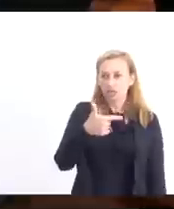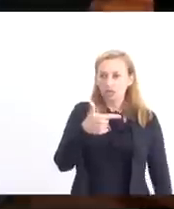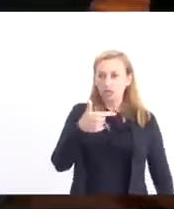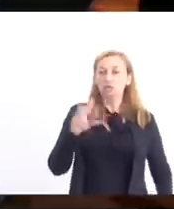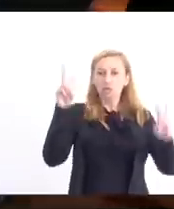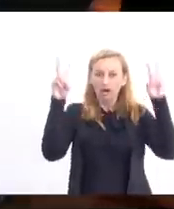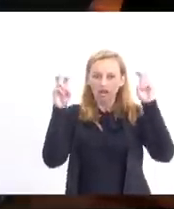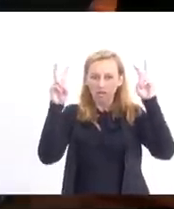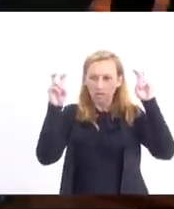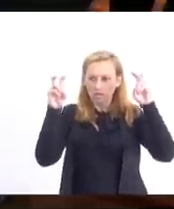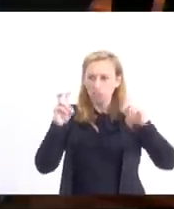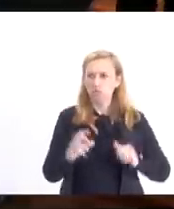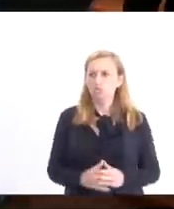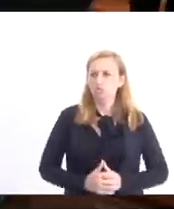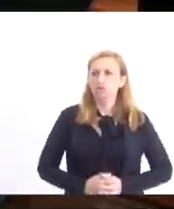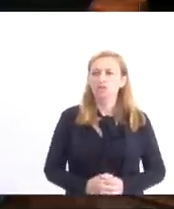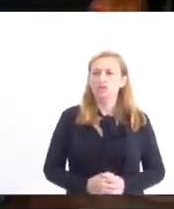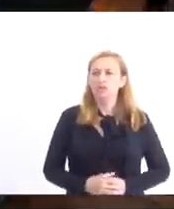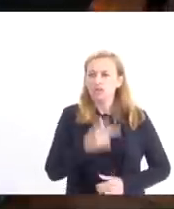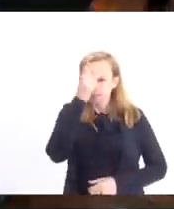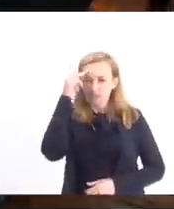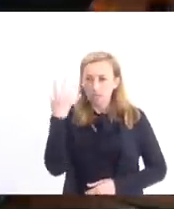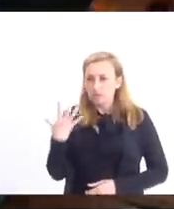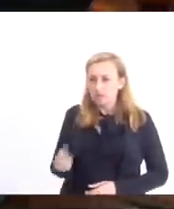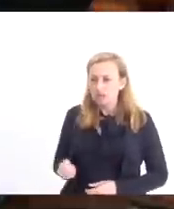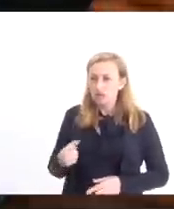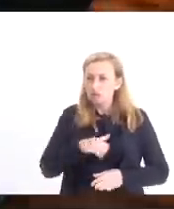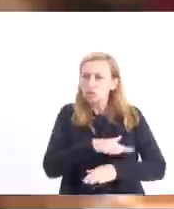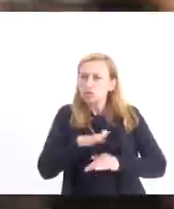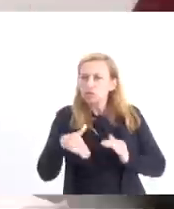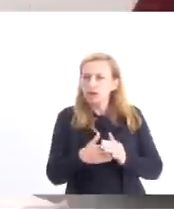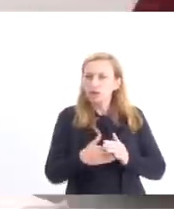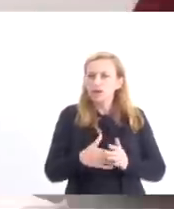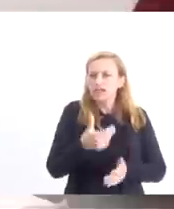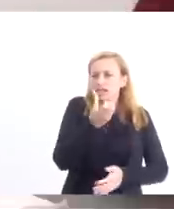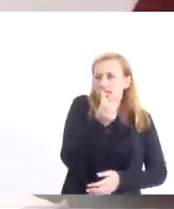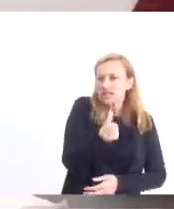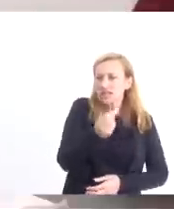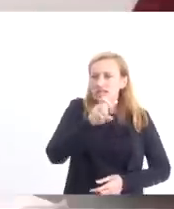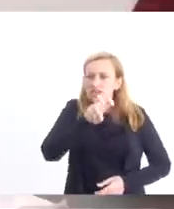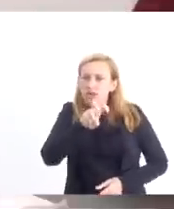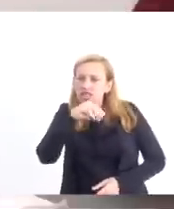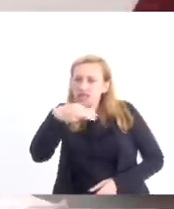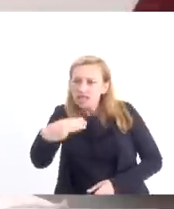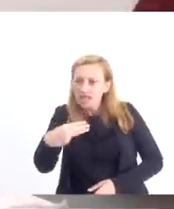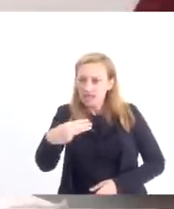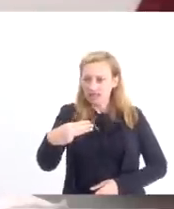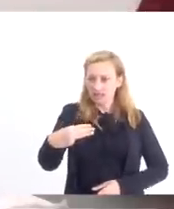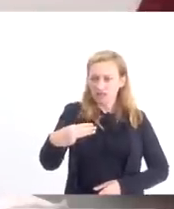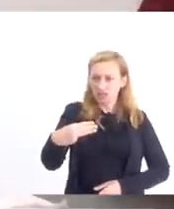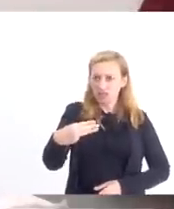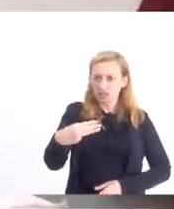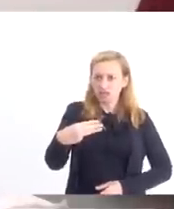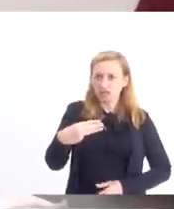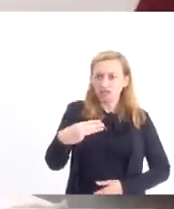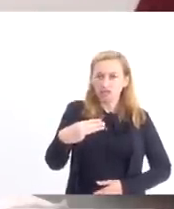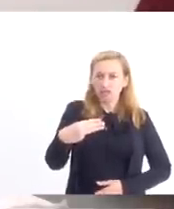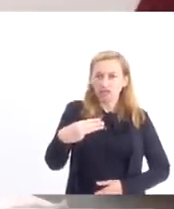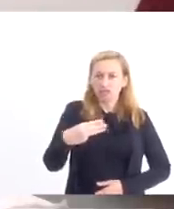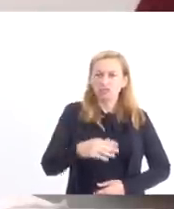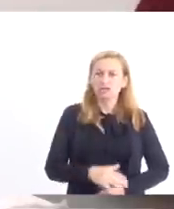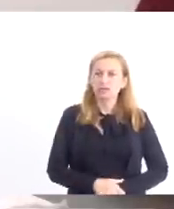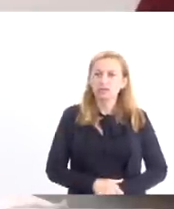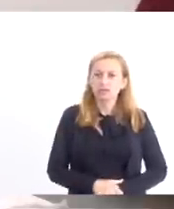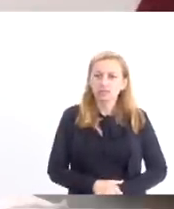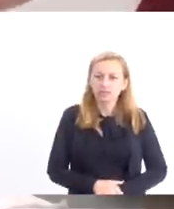questão dos atuais pensionistas, mais totalizando 653 milhões de reais. 653 milhões de reais. Está no estudo aqui que eu recebi. Com os